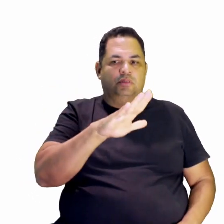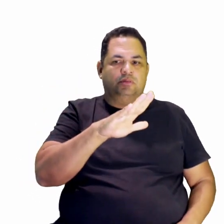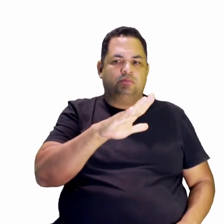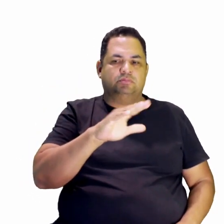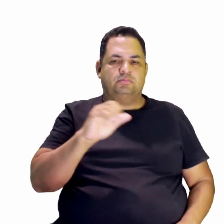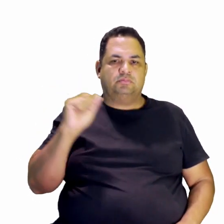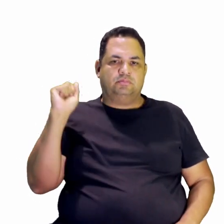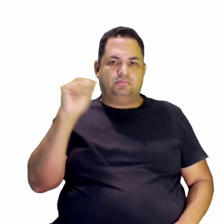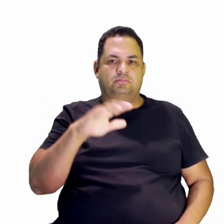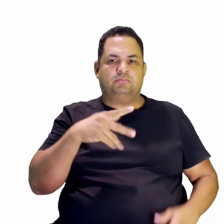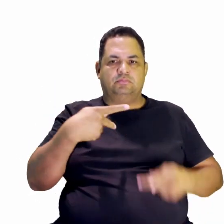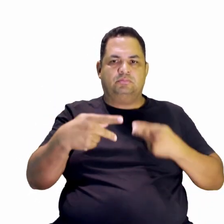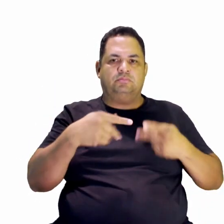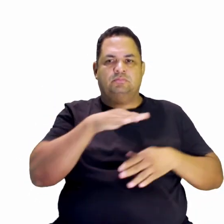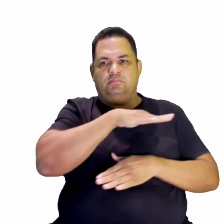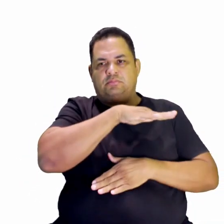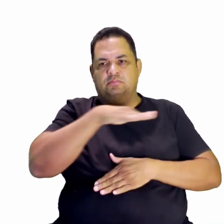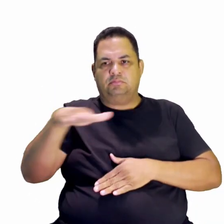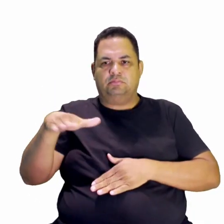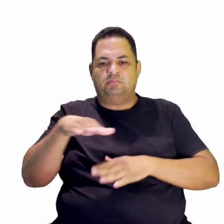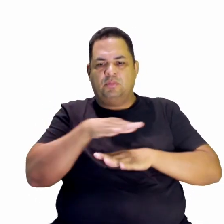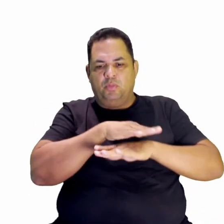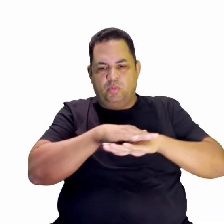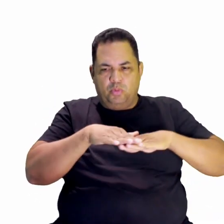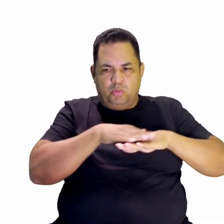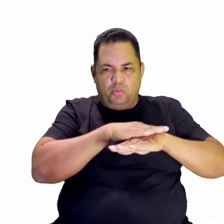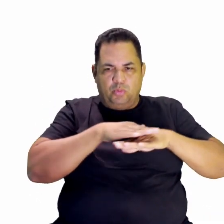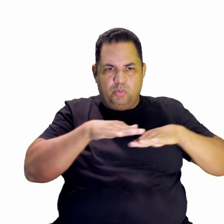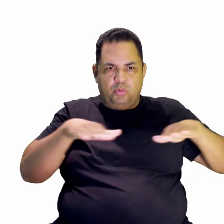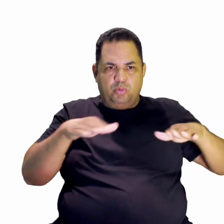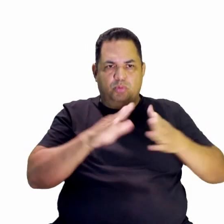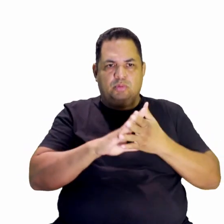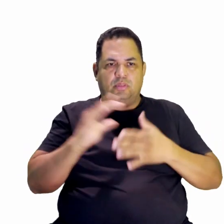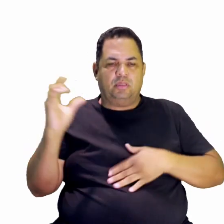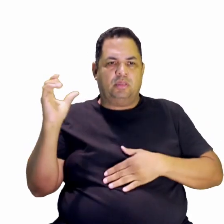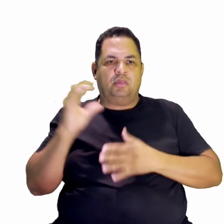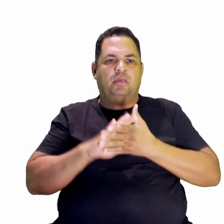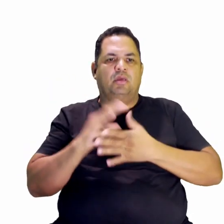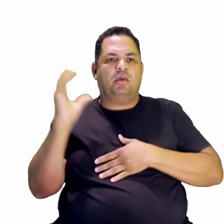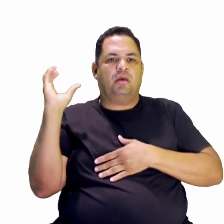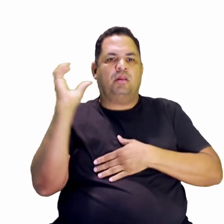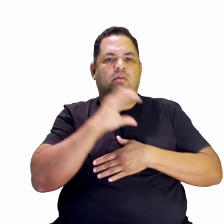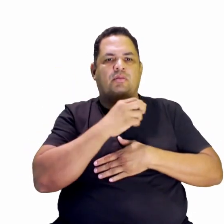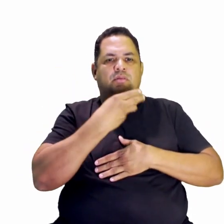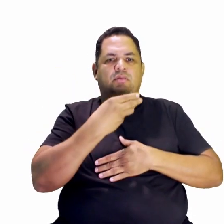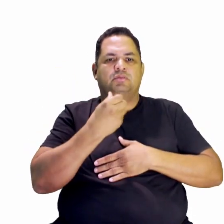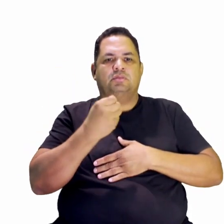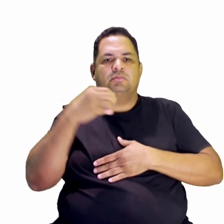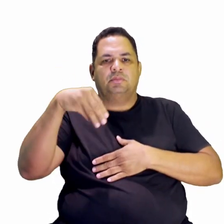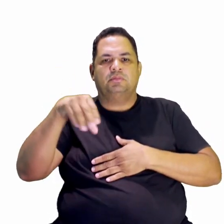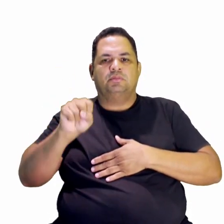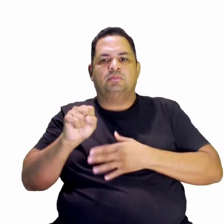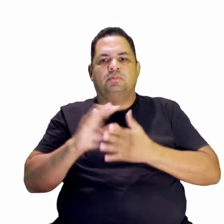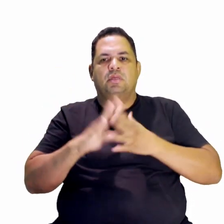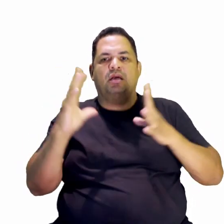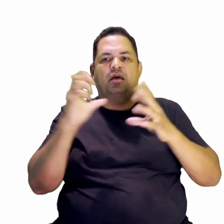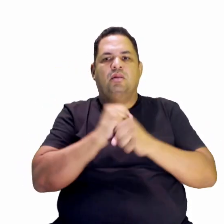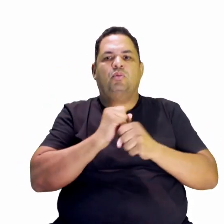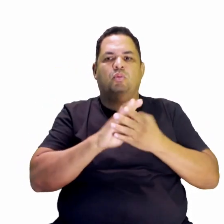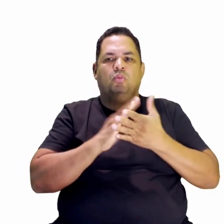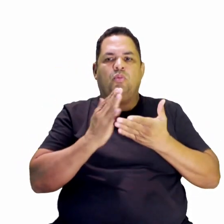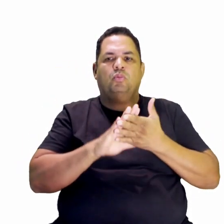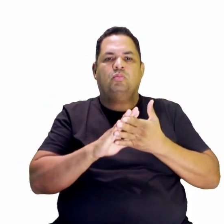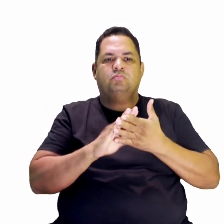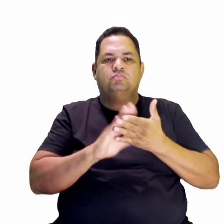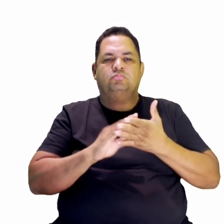jogado, empurrado, sobre um plano horizontal liso, com velocidade de 36 metros por segundo. Determine o modo da